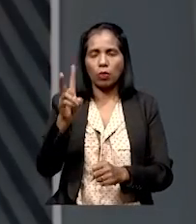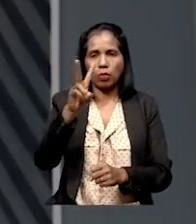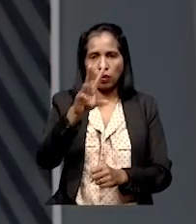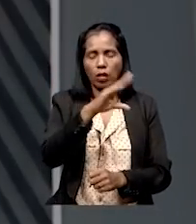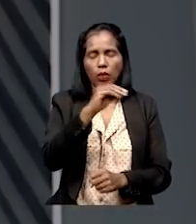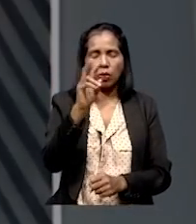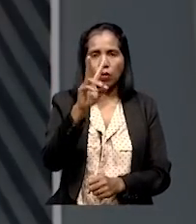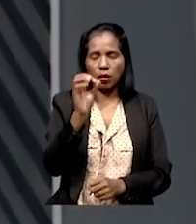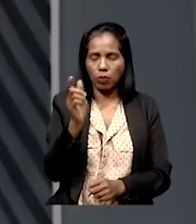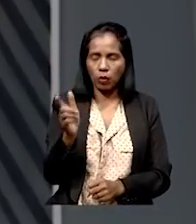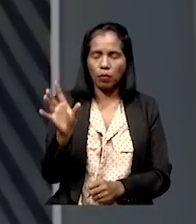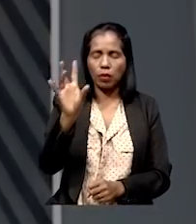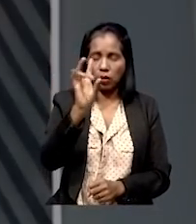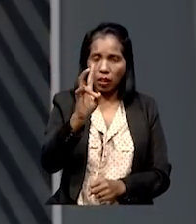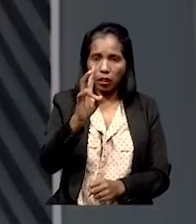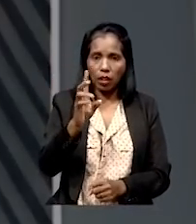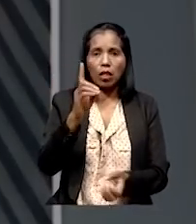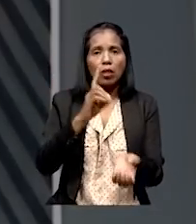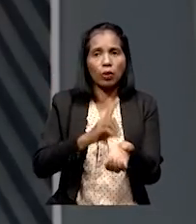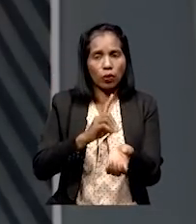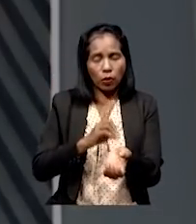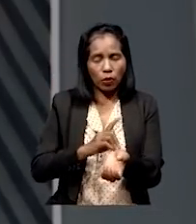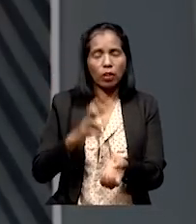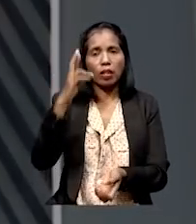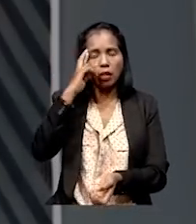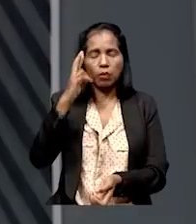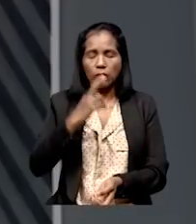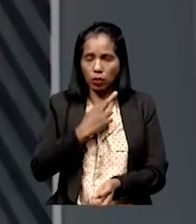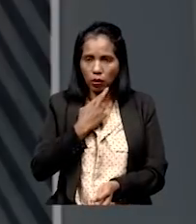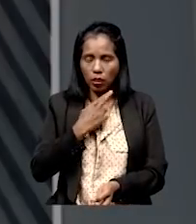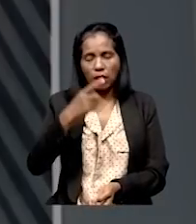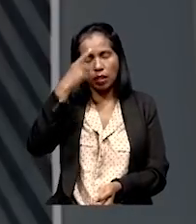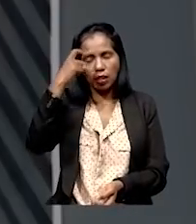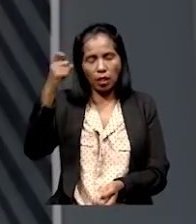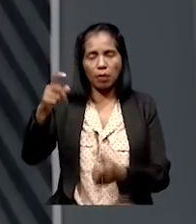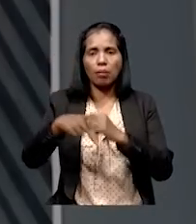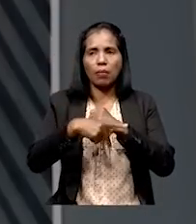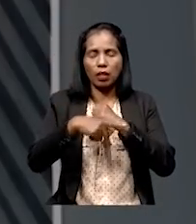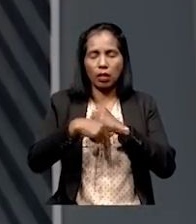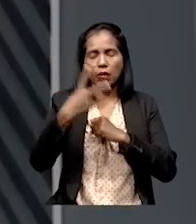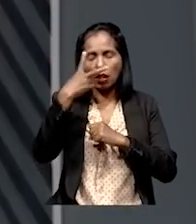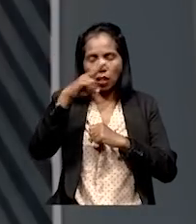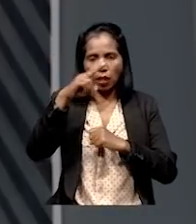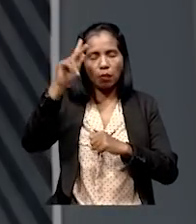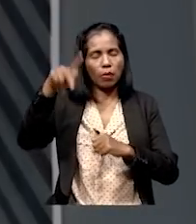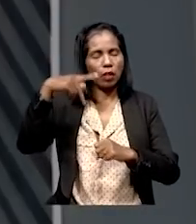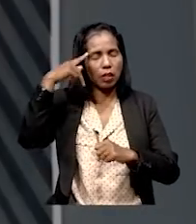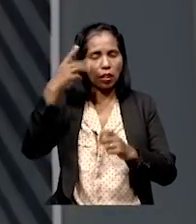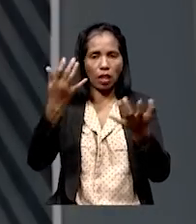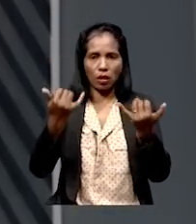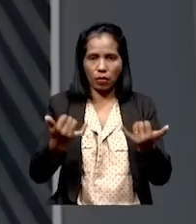Sr. Dr. José Ramos Horta. Também, o Partido Harekata, a situação política de agora,